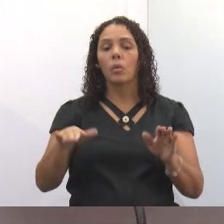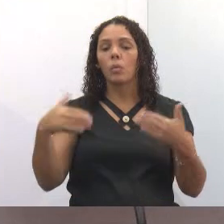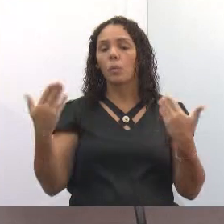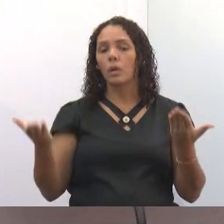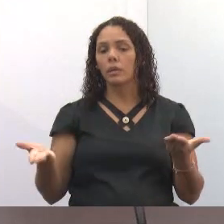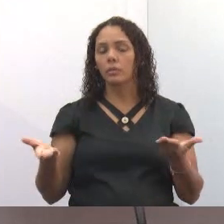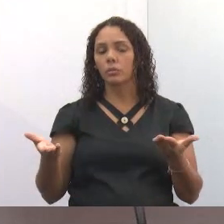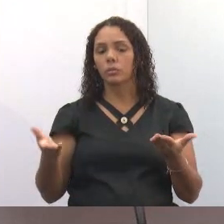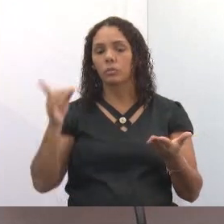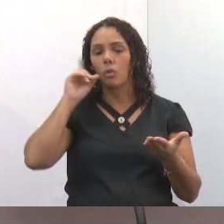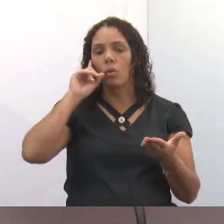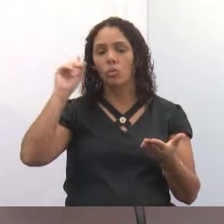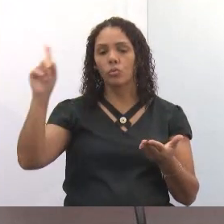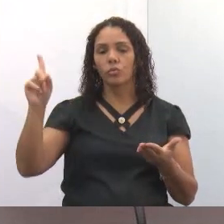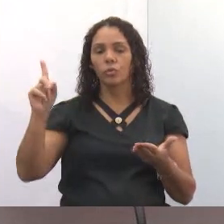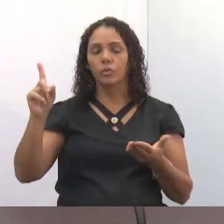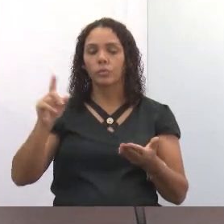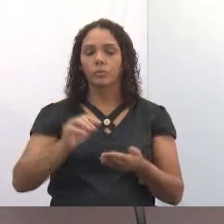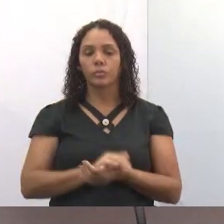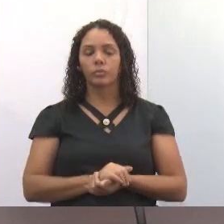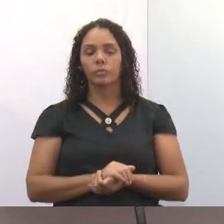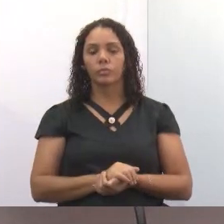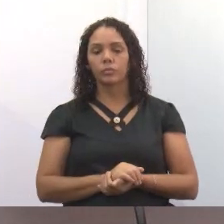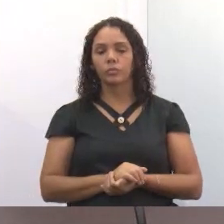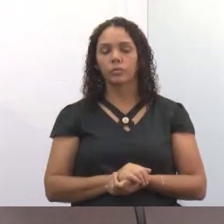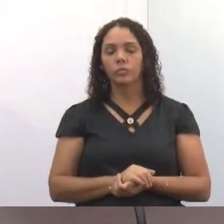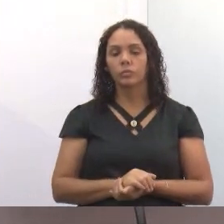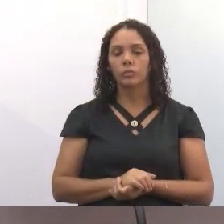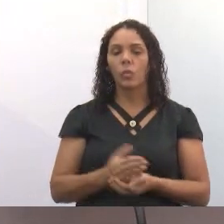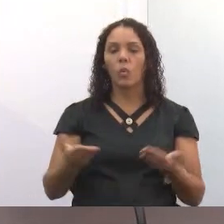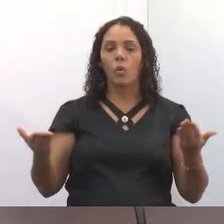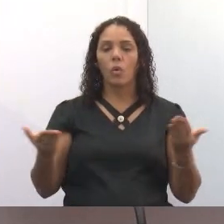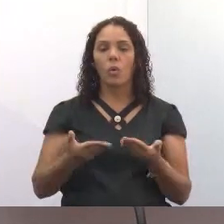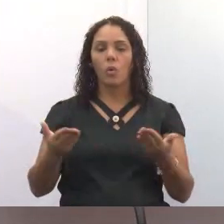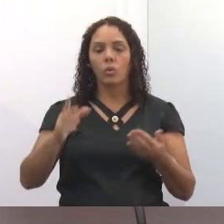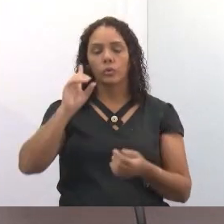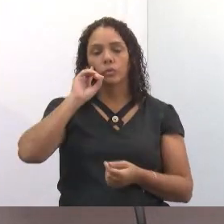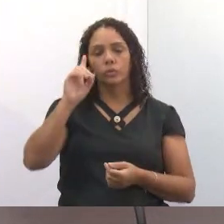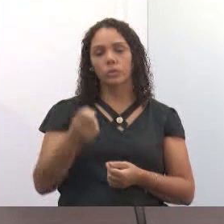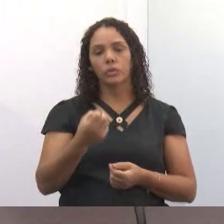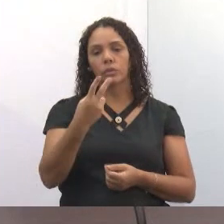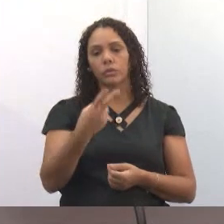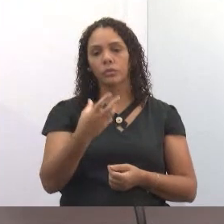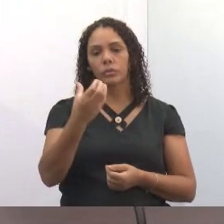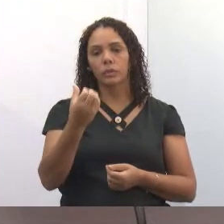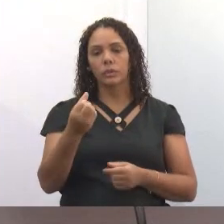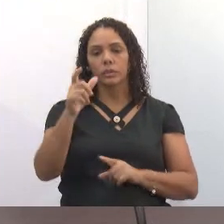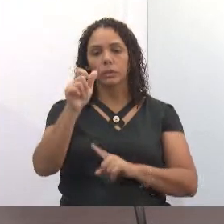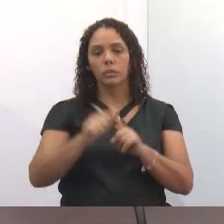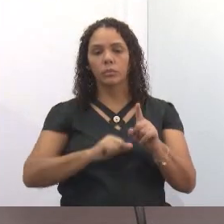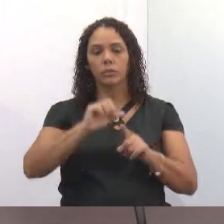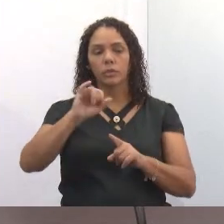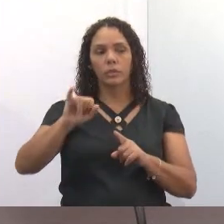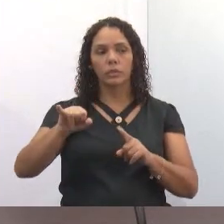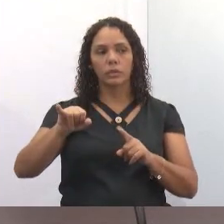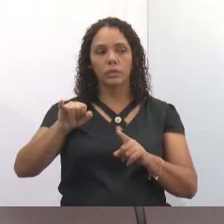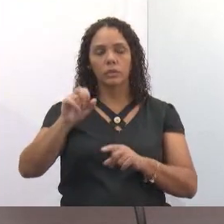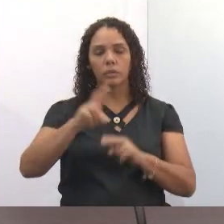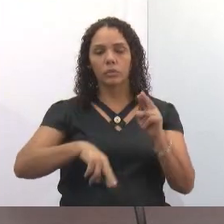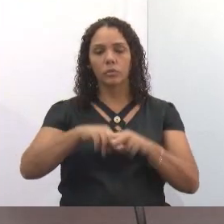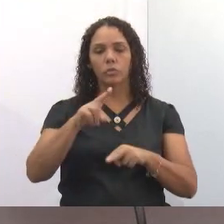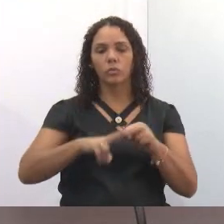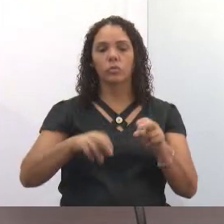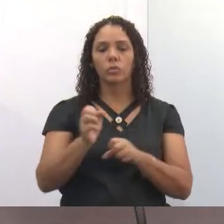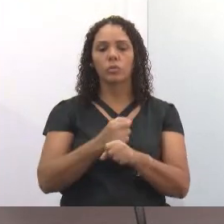afirmativo, qual a data da previsão? A manutenção foi executada hoje, 26/6/2024. Em caso negativo,